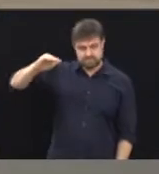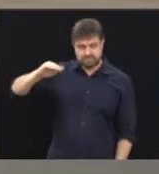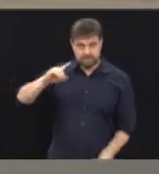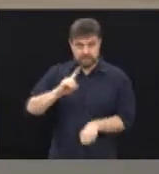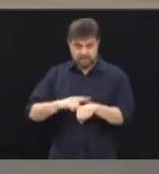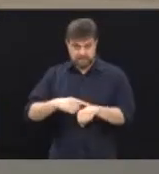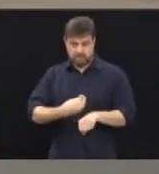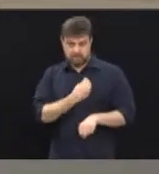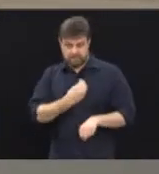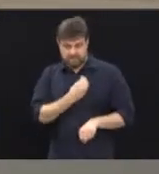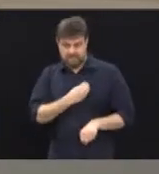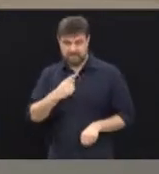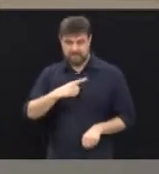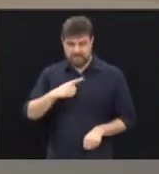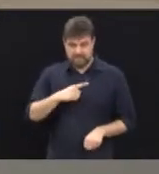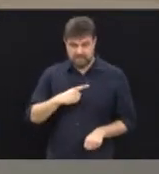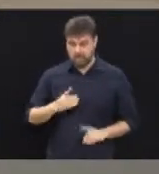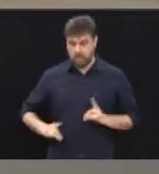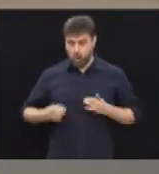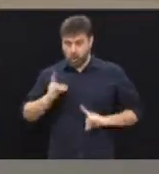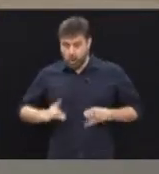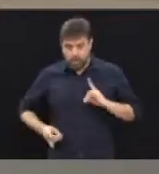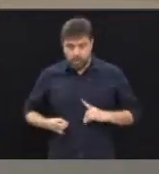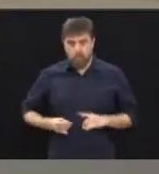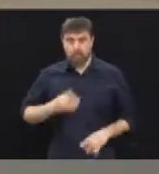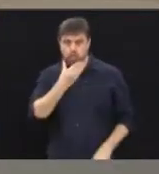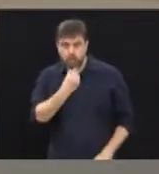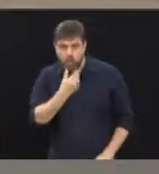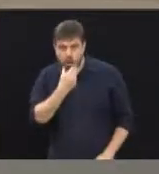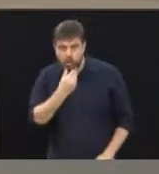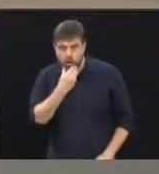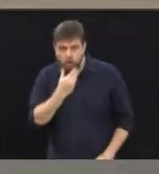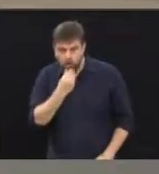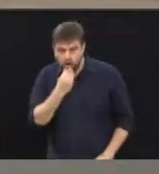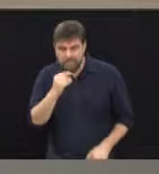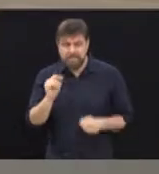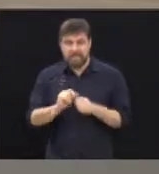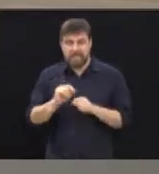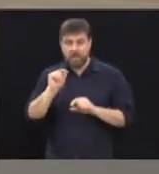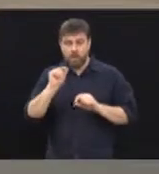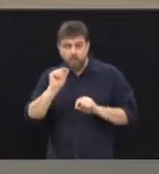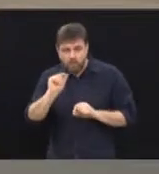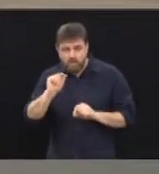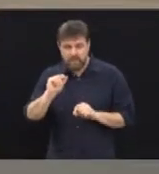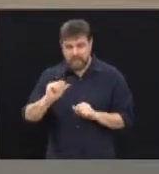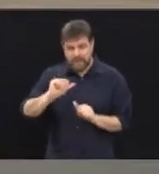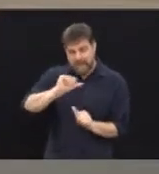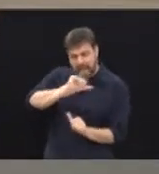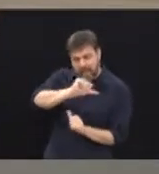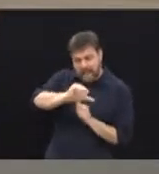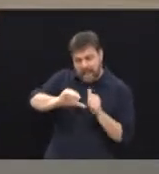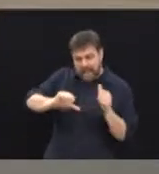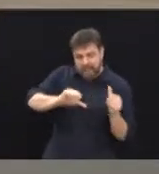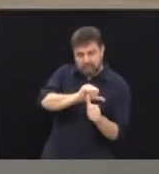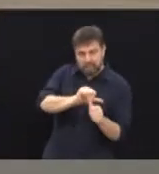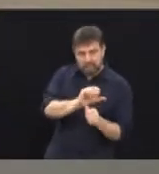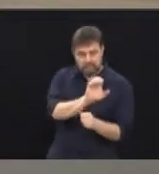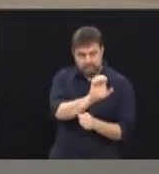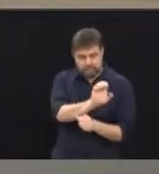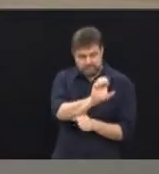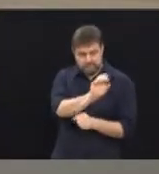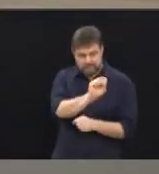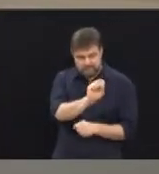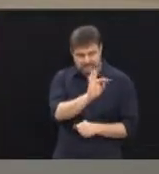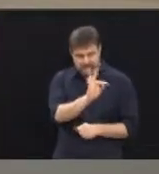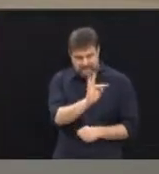onde você tem um aumento da produção de testosterona, e a testosterona, ela é transformada em estrógeno por uma